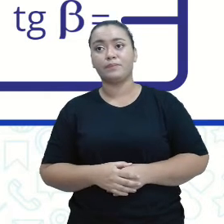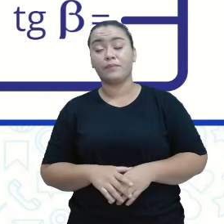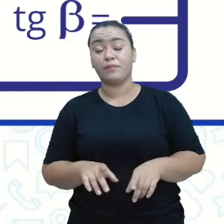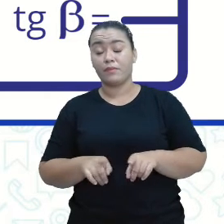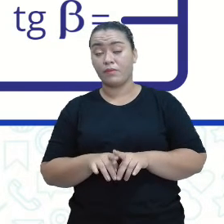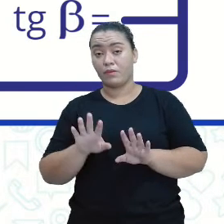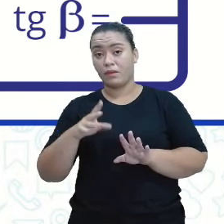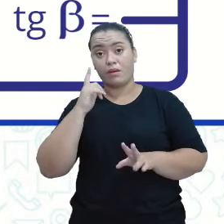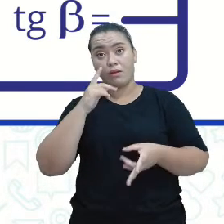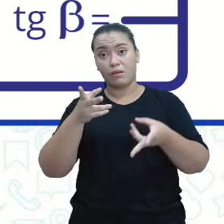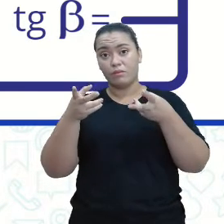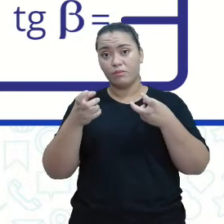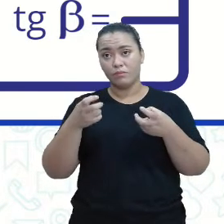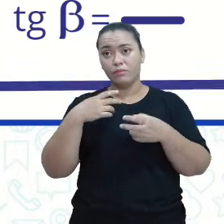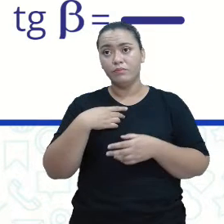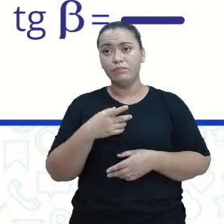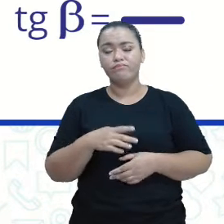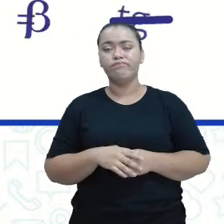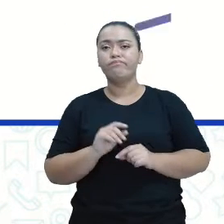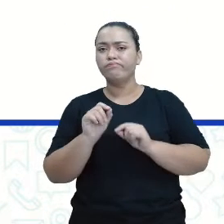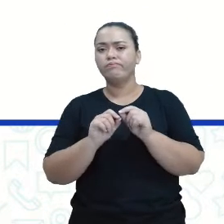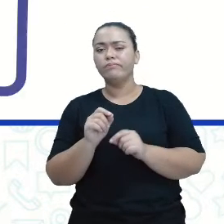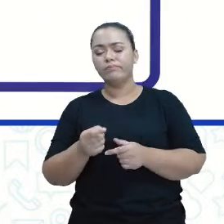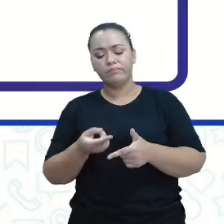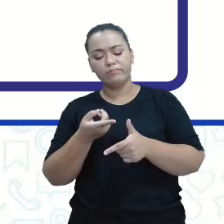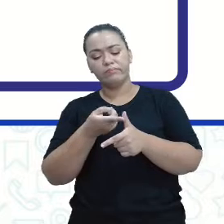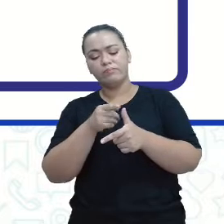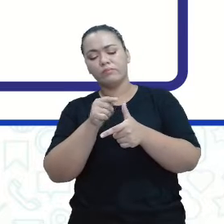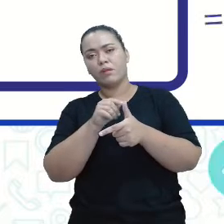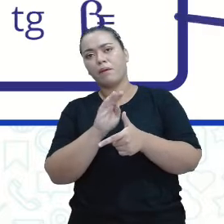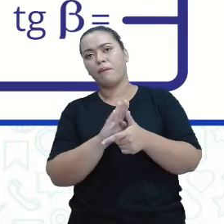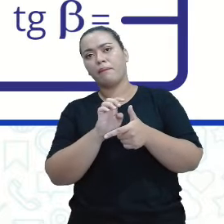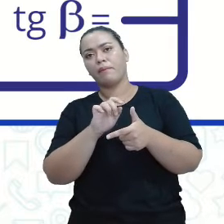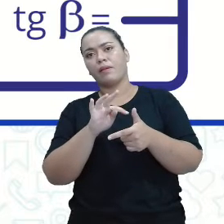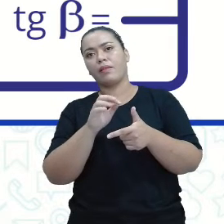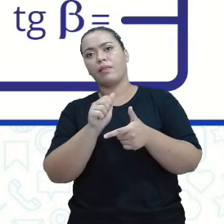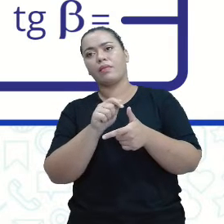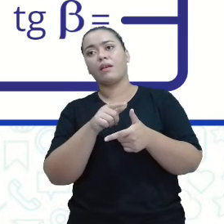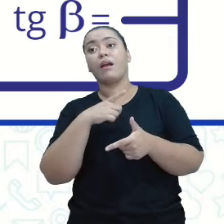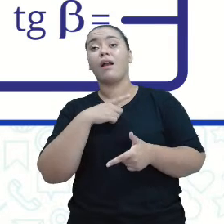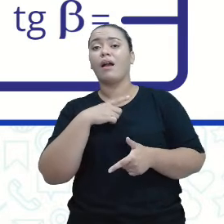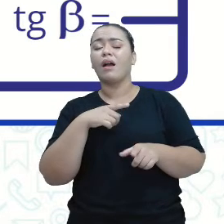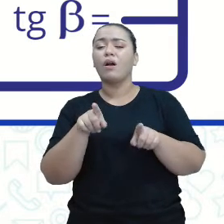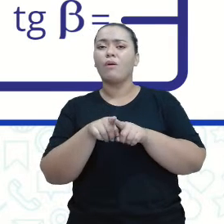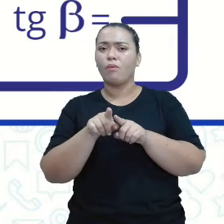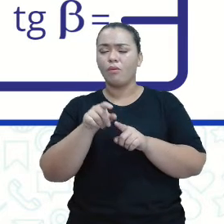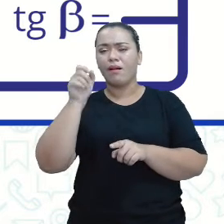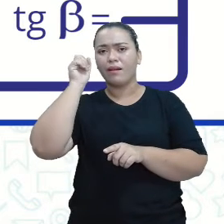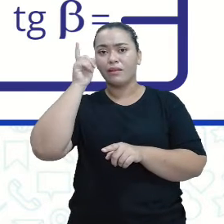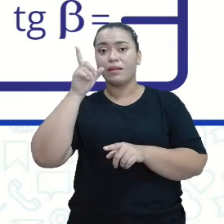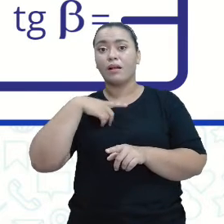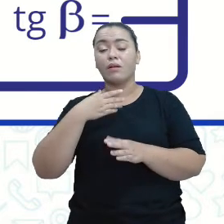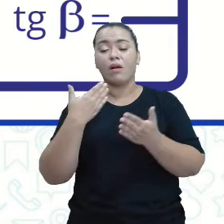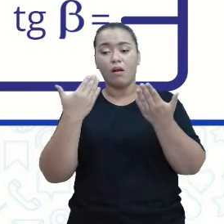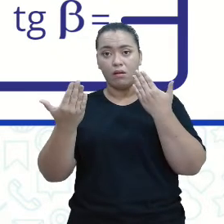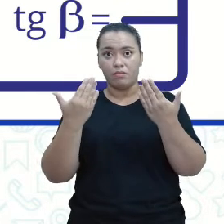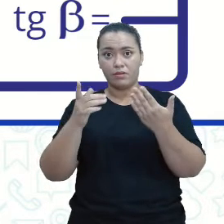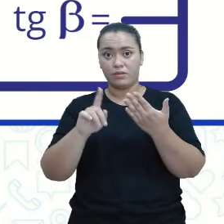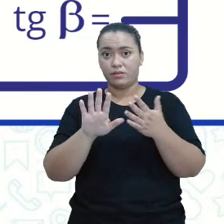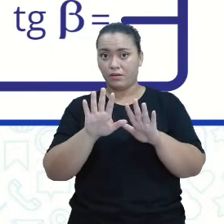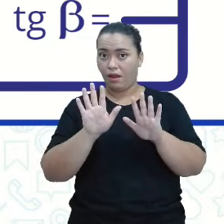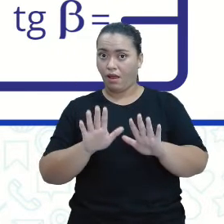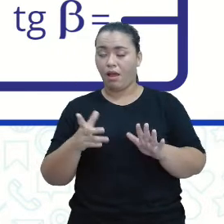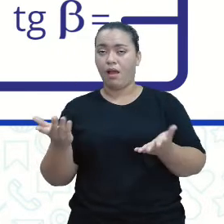Já observando o ângulo beta, o que a gente vai ter? A gente vai ter a mesma ideia de comparação,